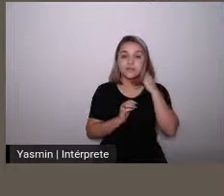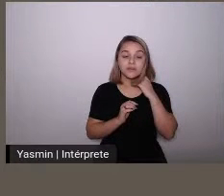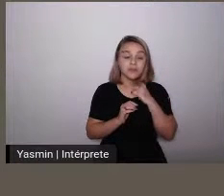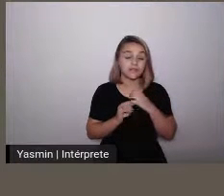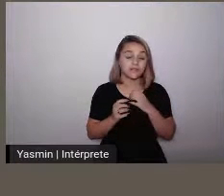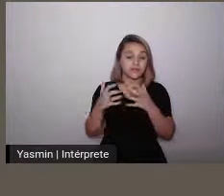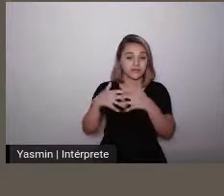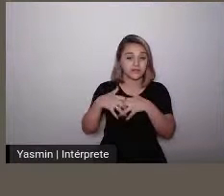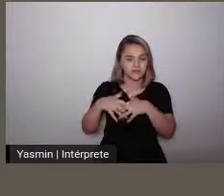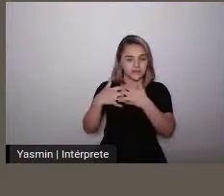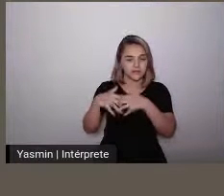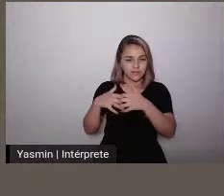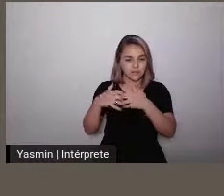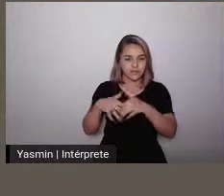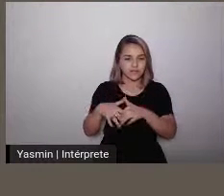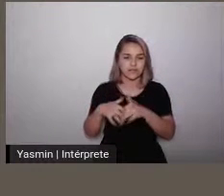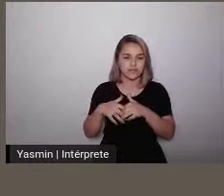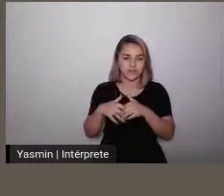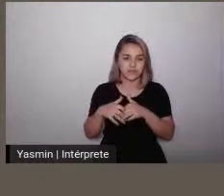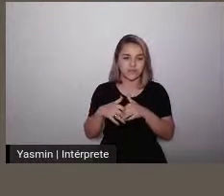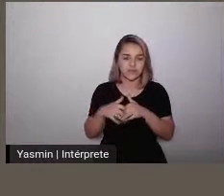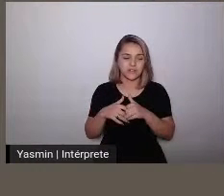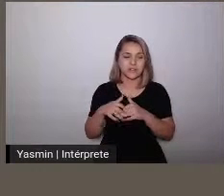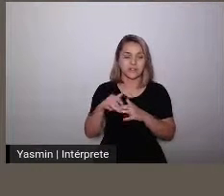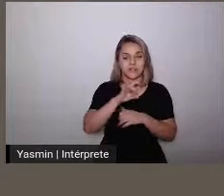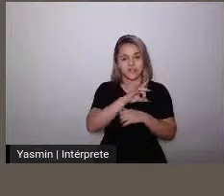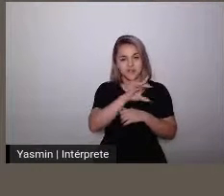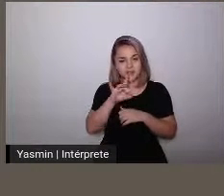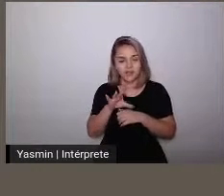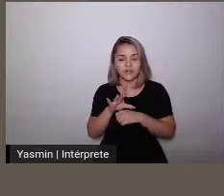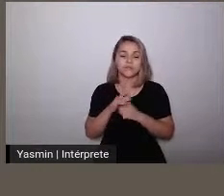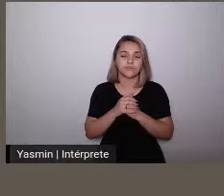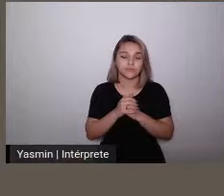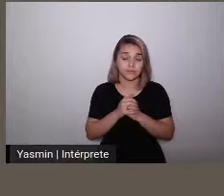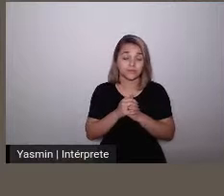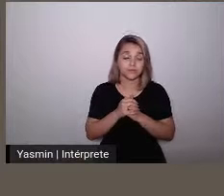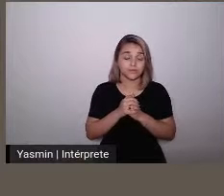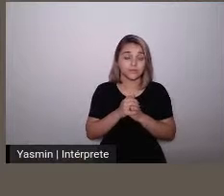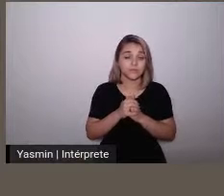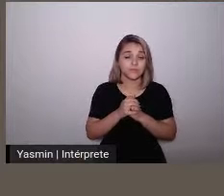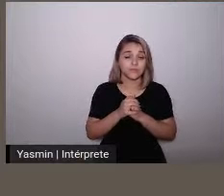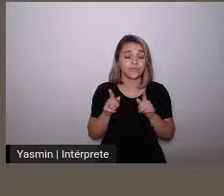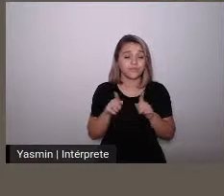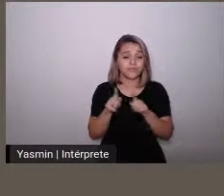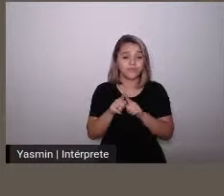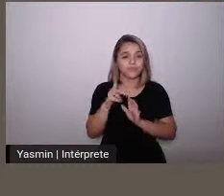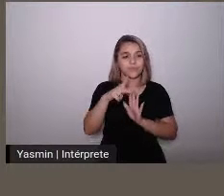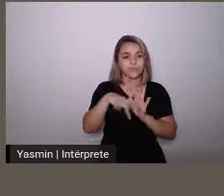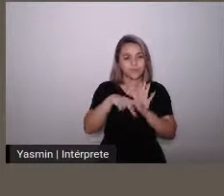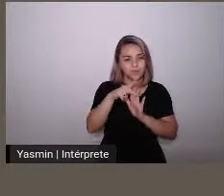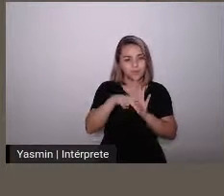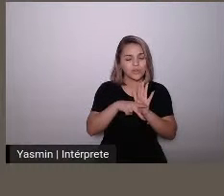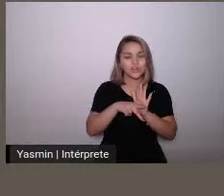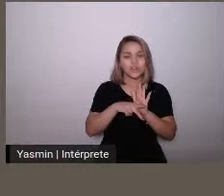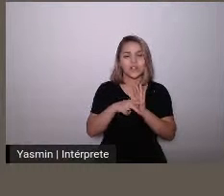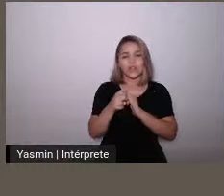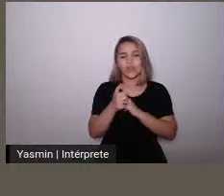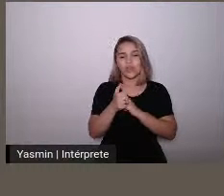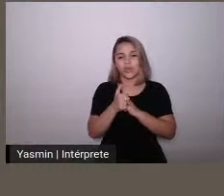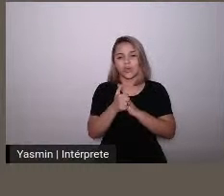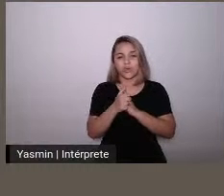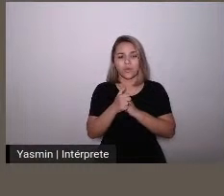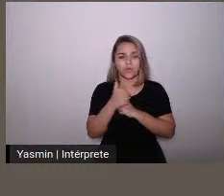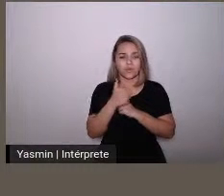pertencentes a cada um, a cada uma dessas correntes. Enfim. Há projetos desde 12, 13, né, quando o